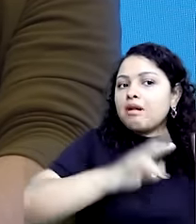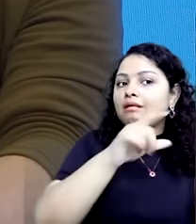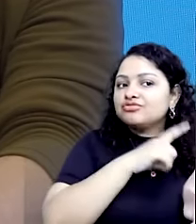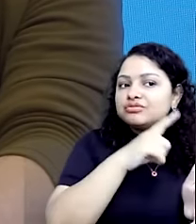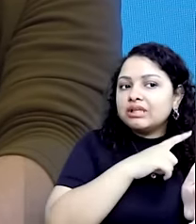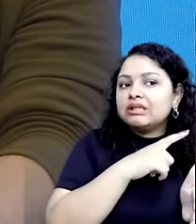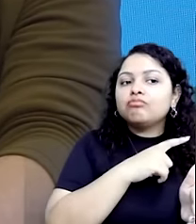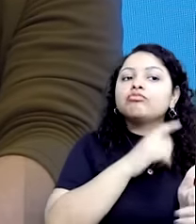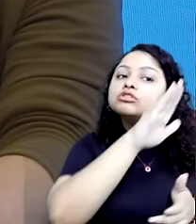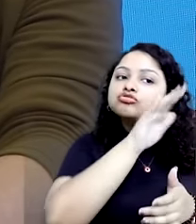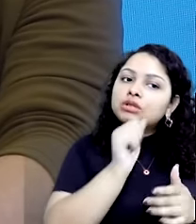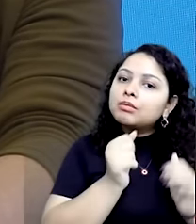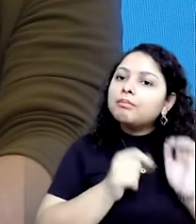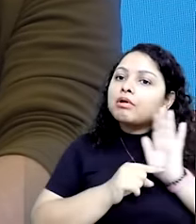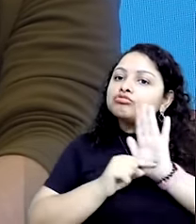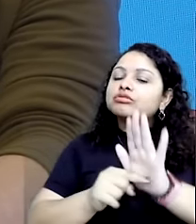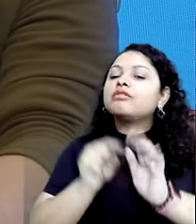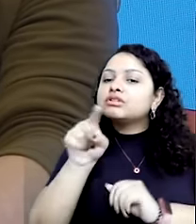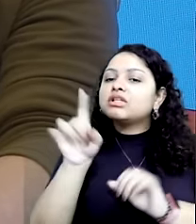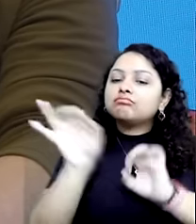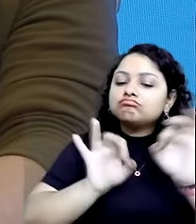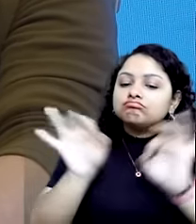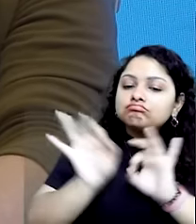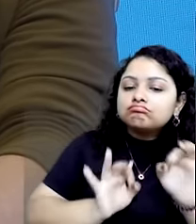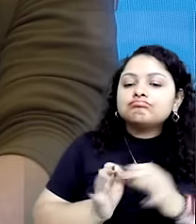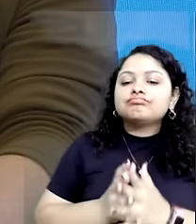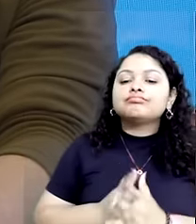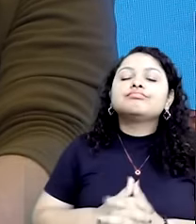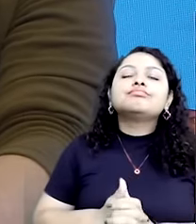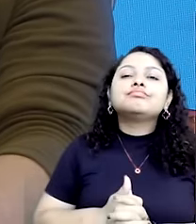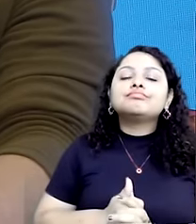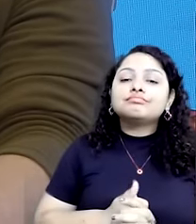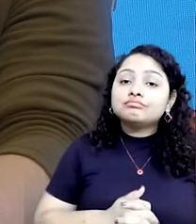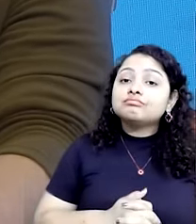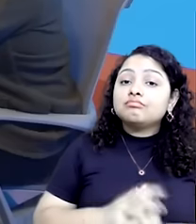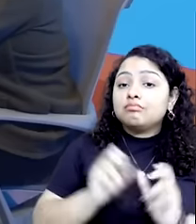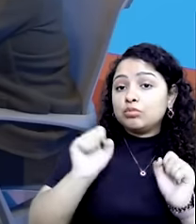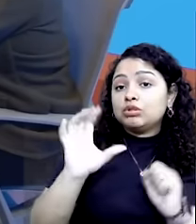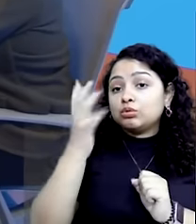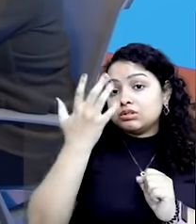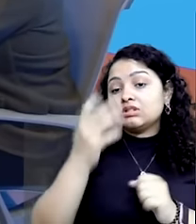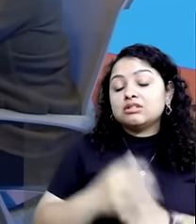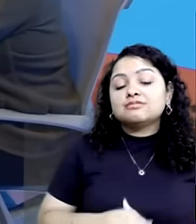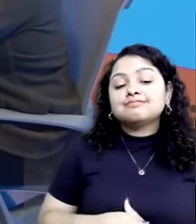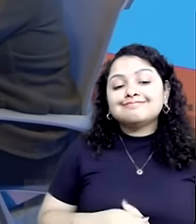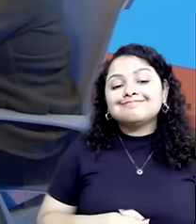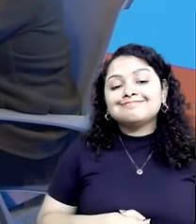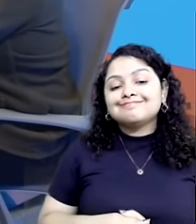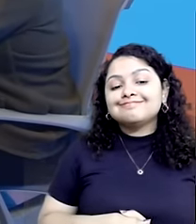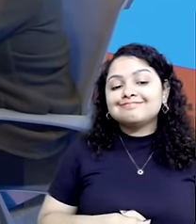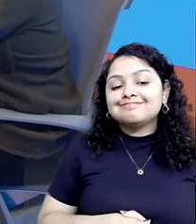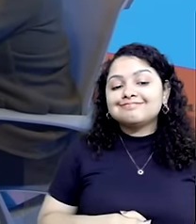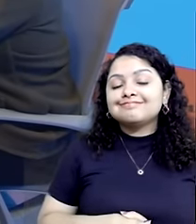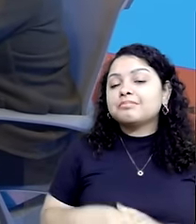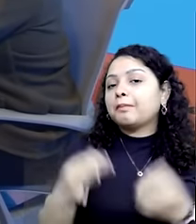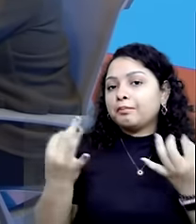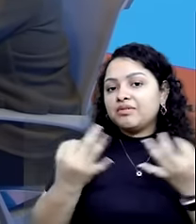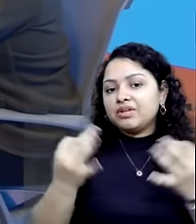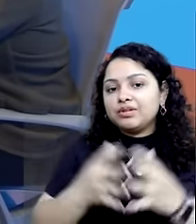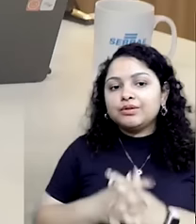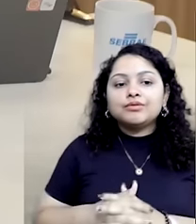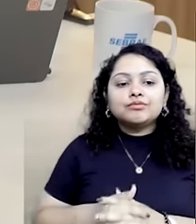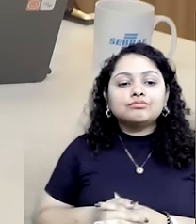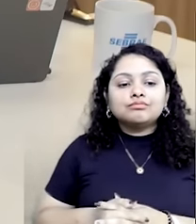possibilidade também às vezes a solução tá do lado perfeito Kate César Obrigada e útima pergunta né muitos